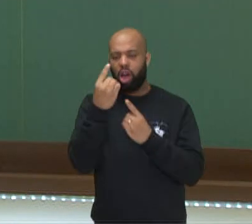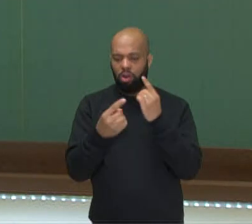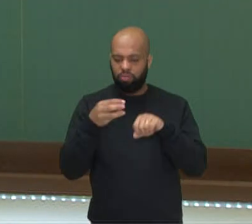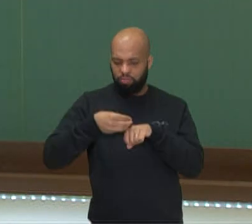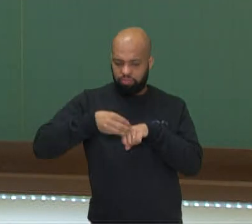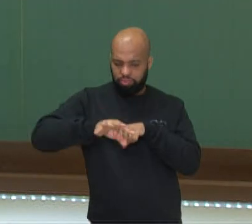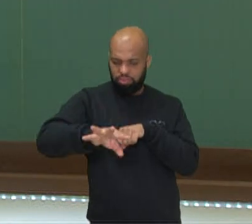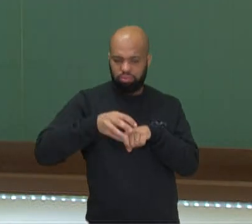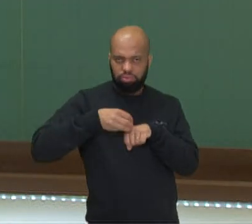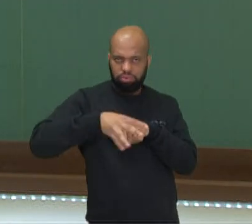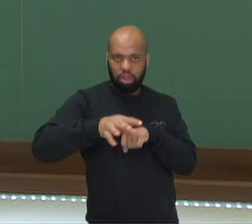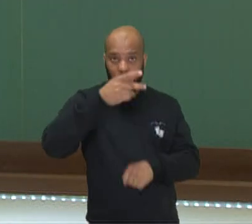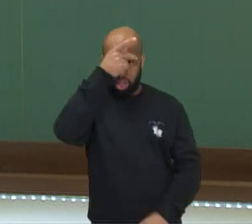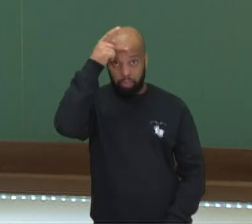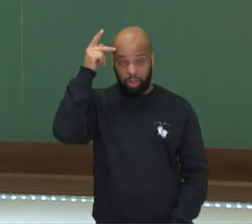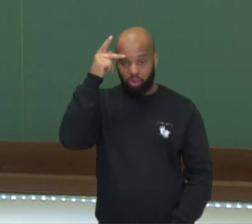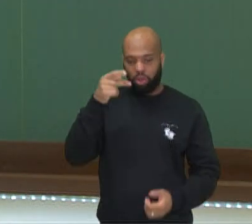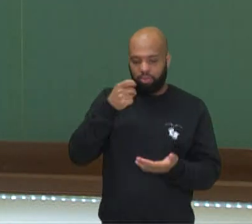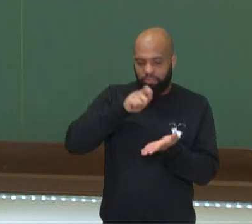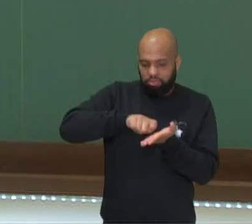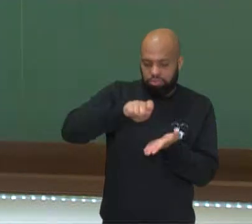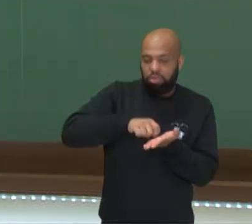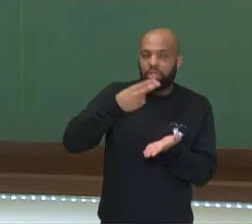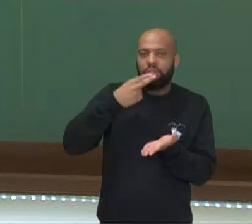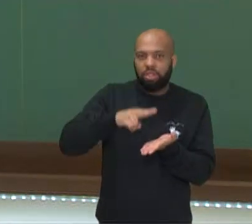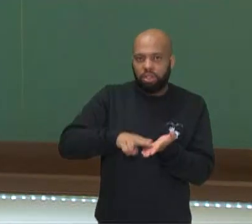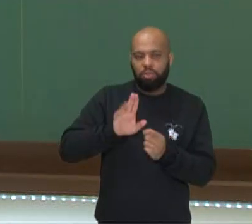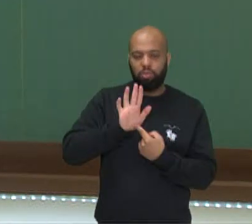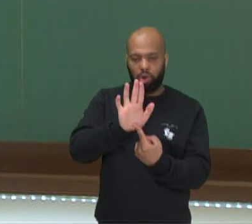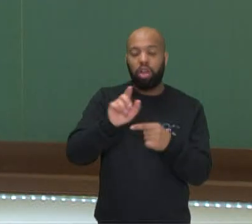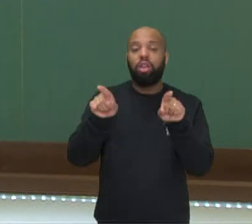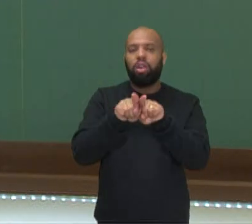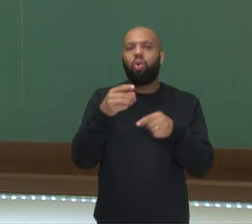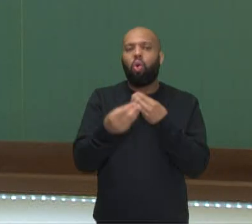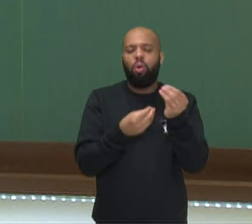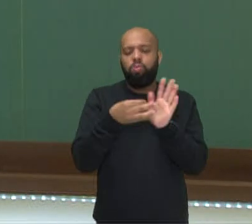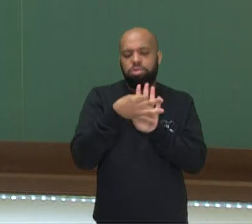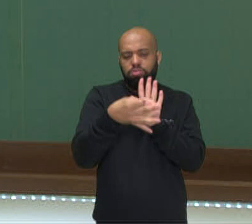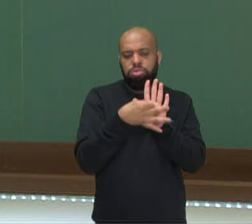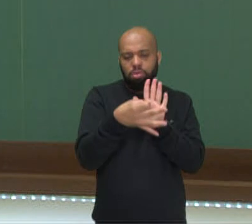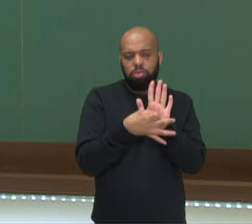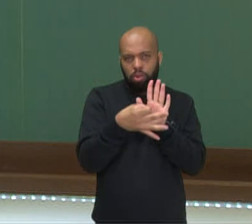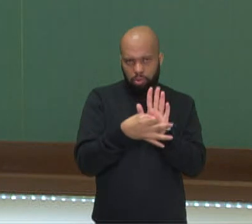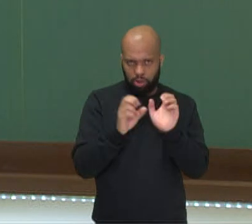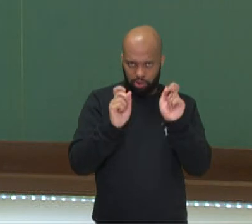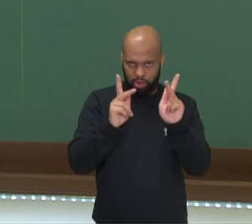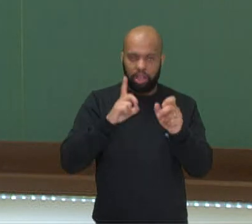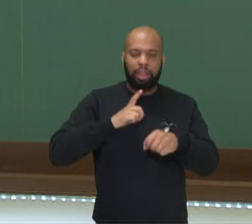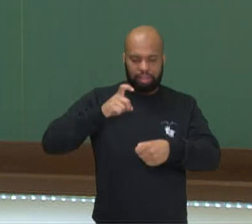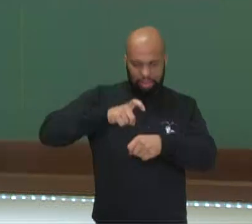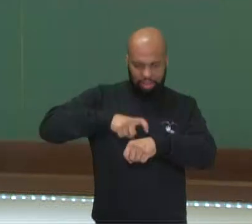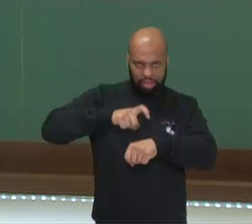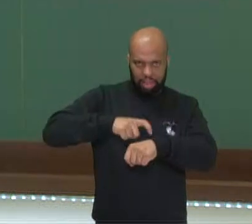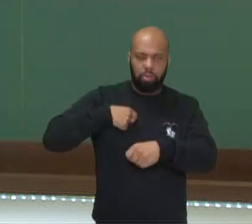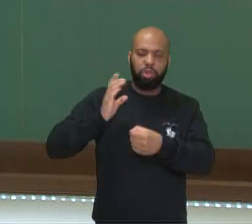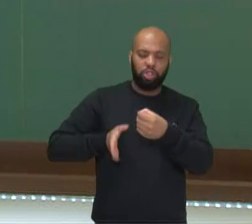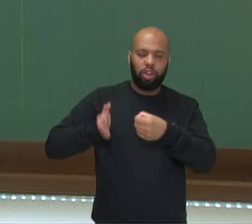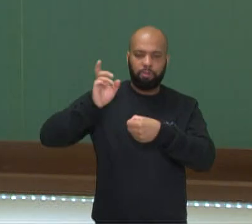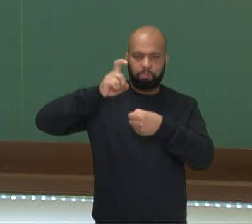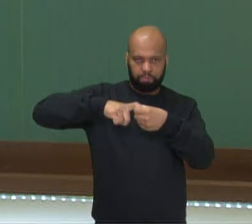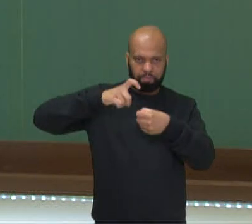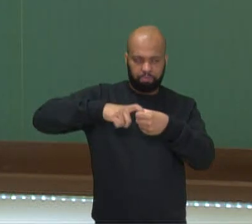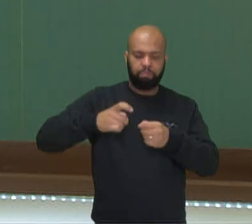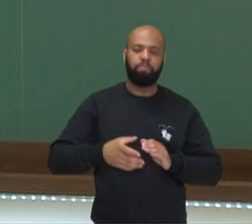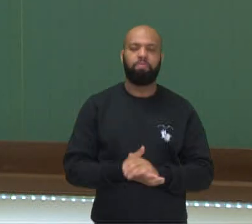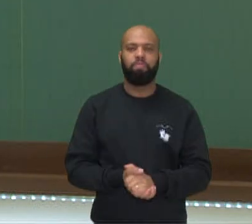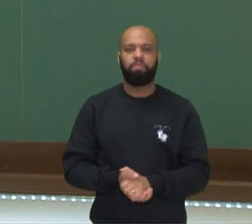sugestão que o autor apresenta e como ele argumenta, né, essa sugestão. Eu vou dar um tempo para vocês